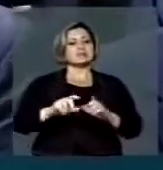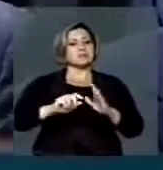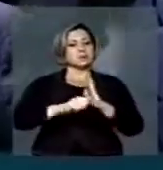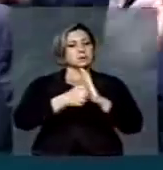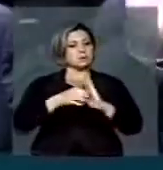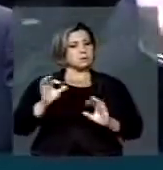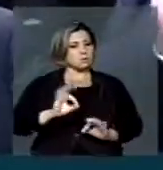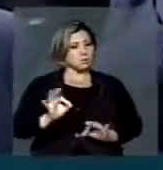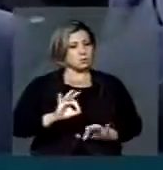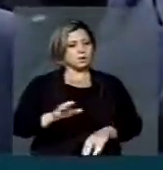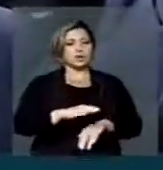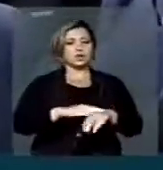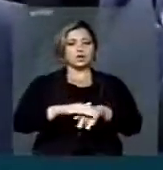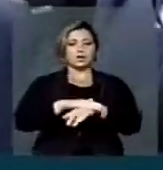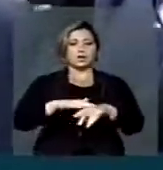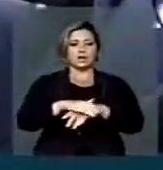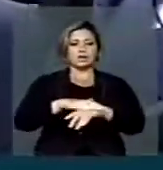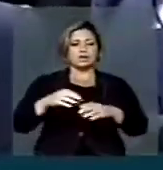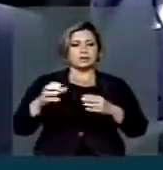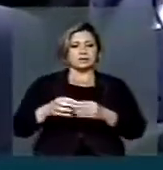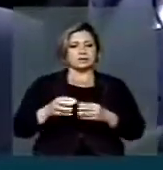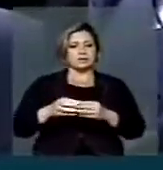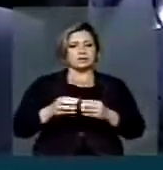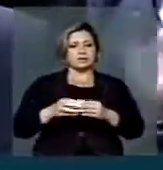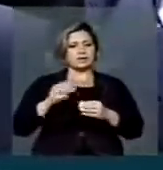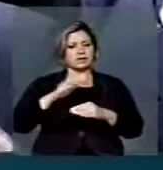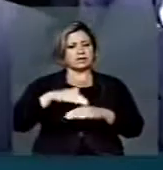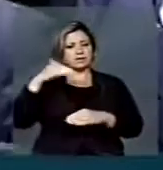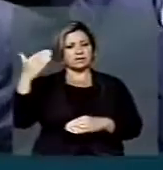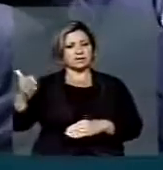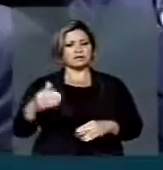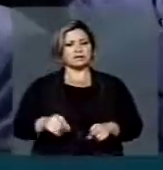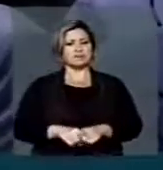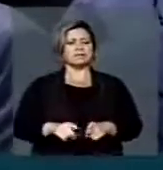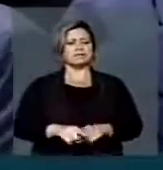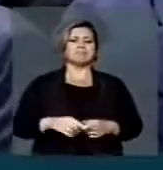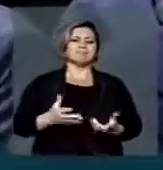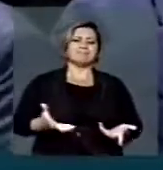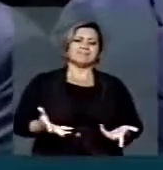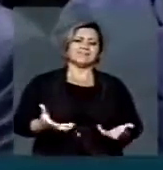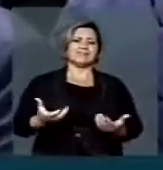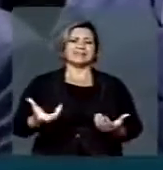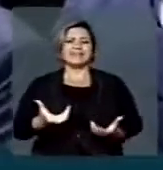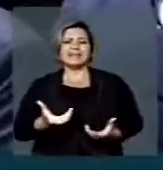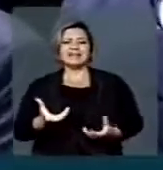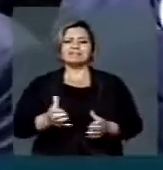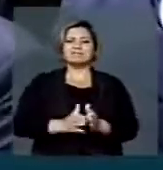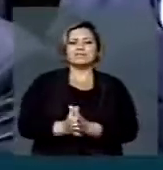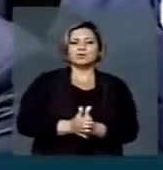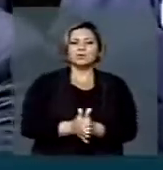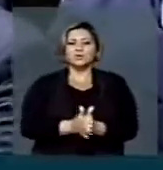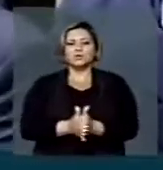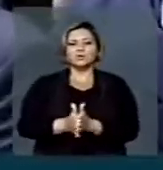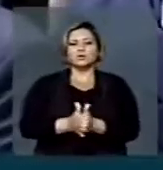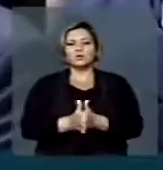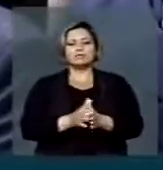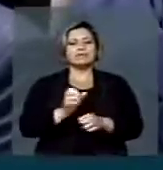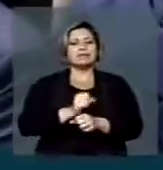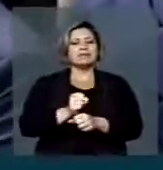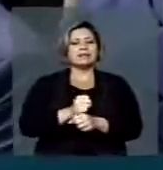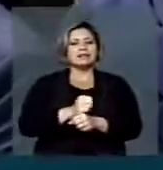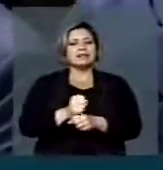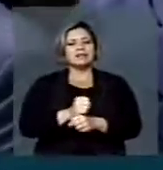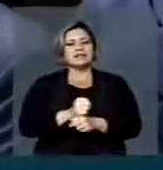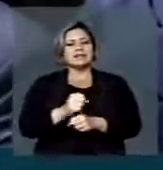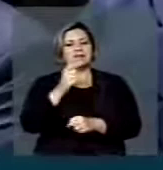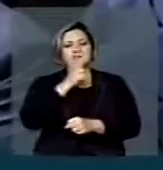obstrução. Conversei com a categoria agora, senhor presidente, aqui ao lado de fora. Categoria, lógico, e ansiosa que está há tantos anos,